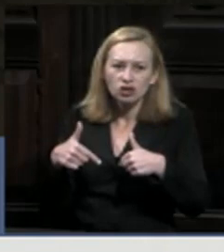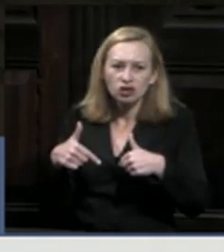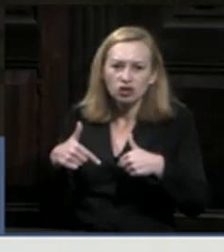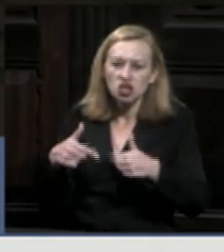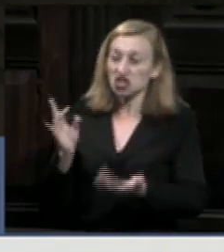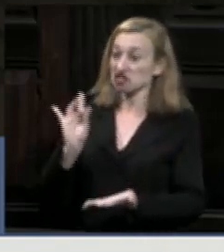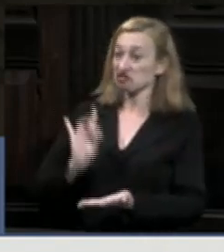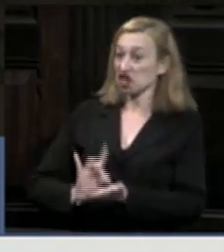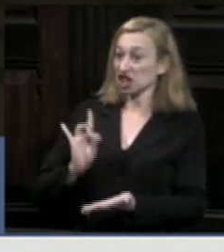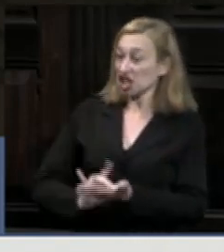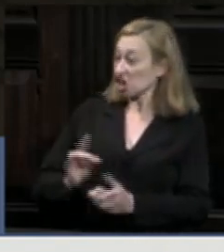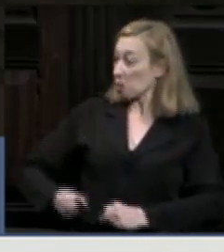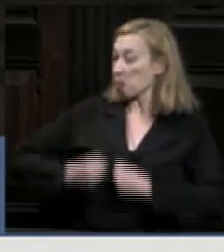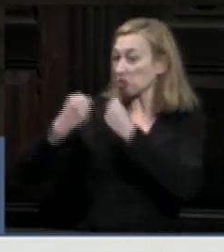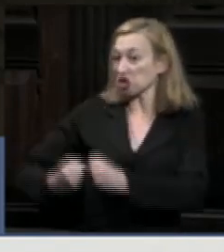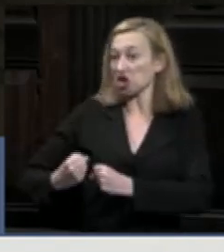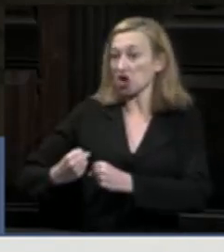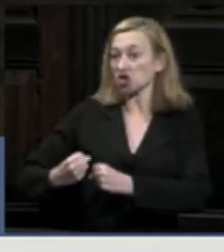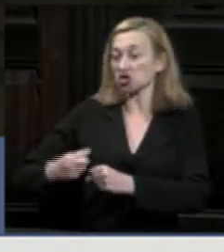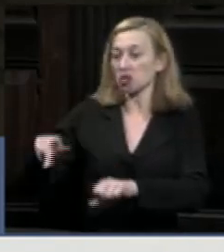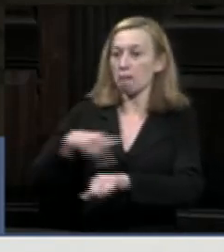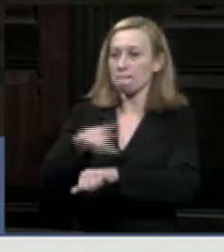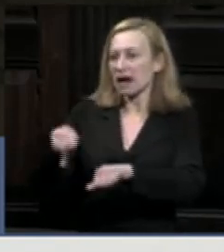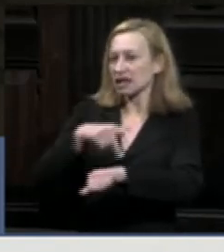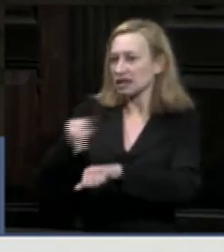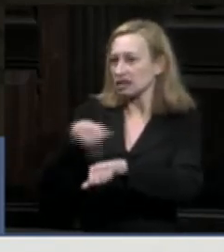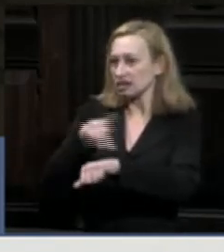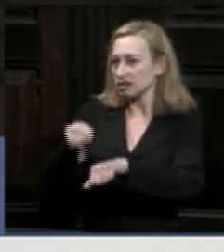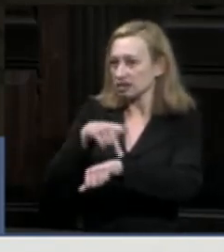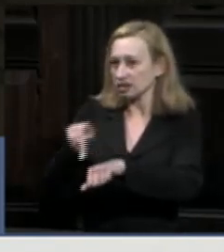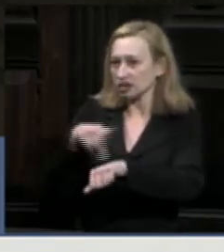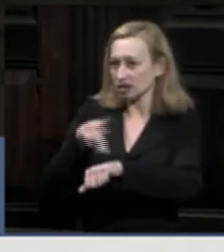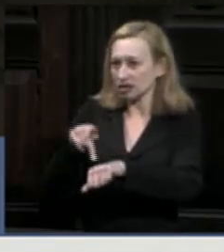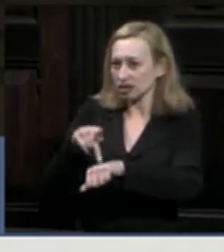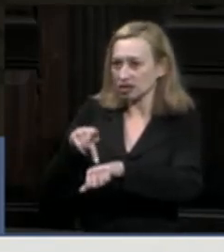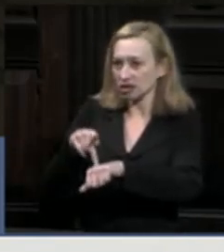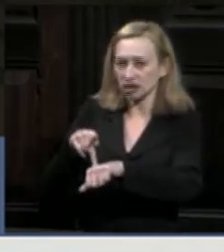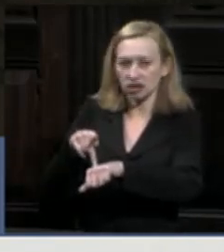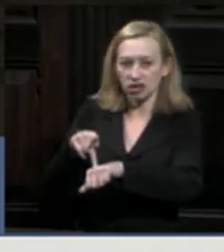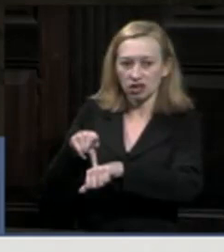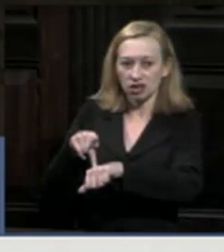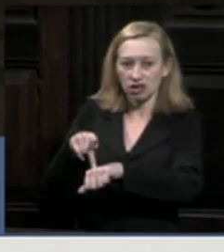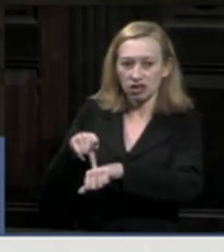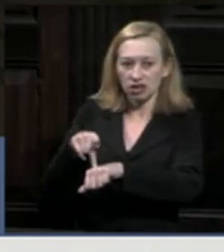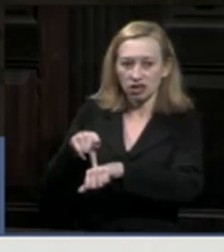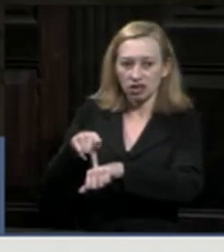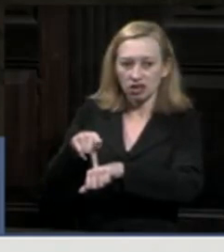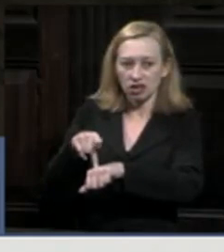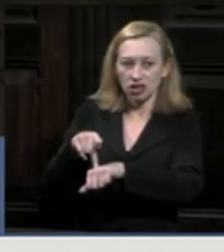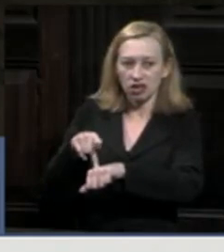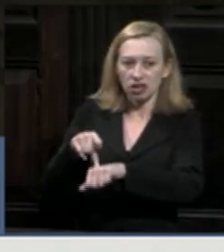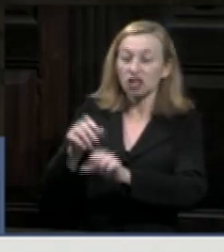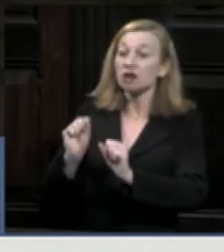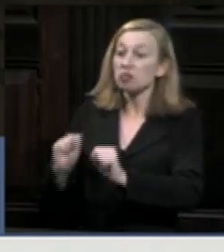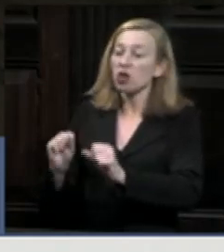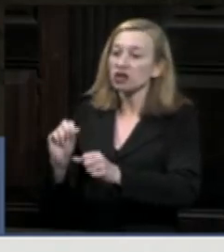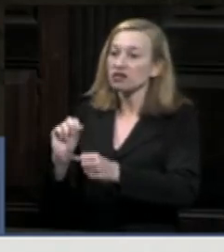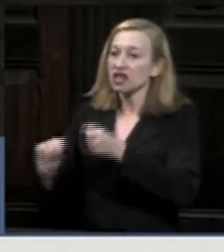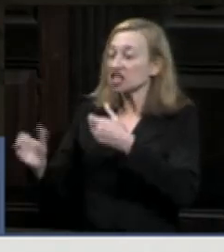poderosos do país essas castas privilegiadas que cometem barbaridades